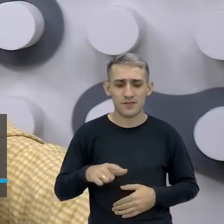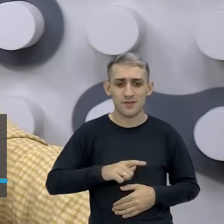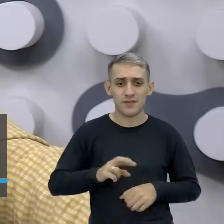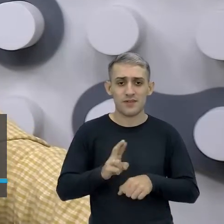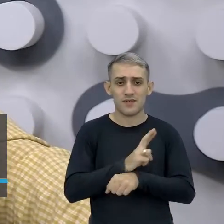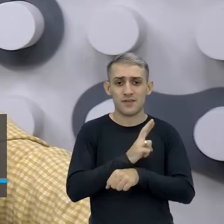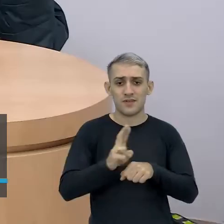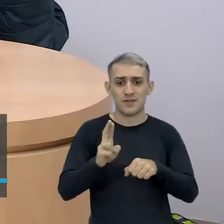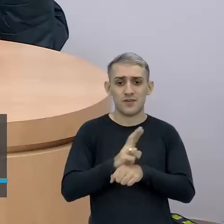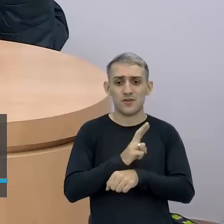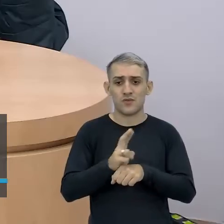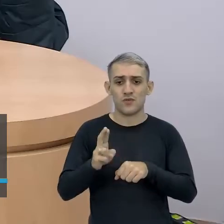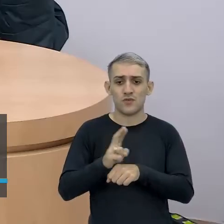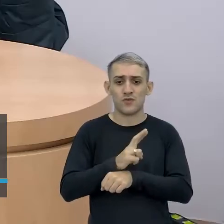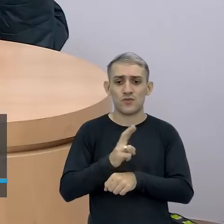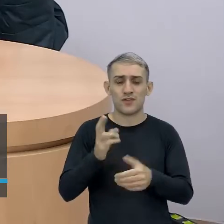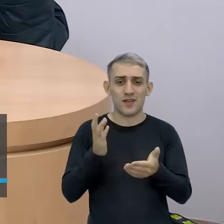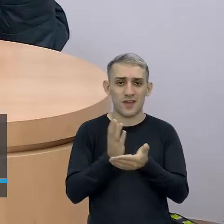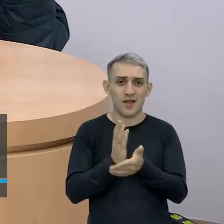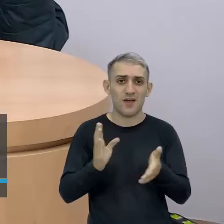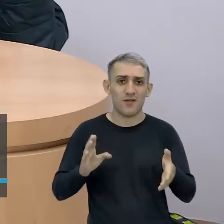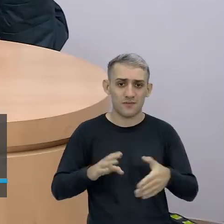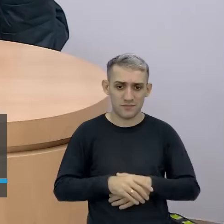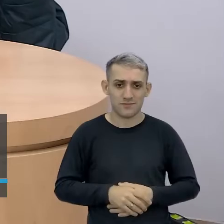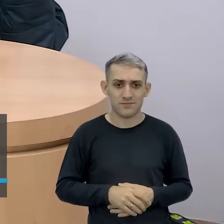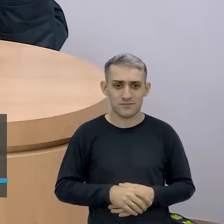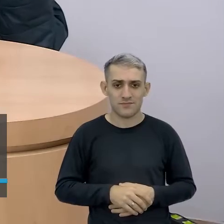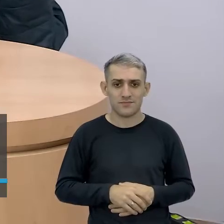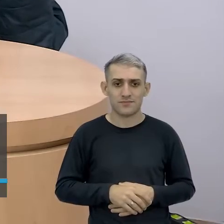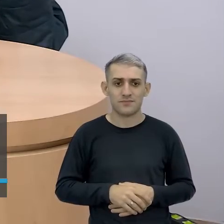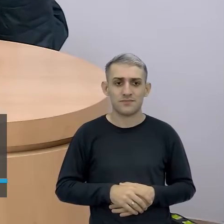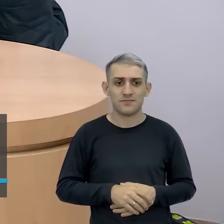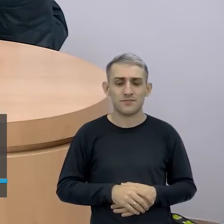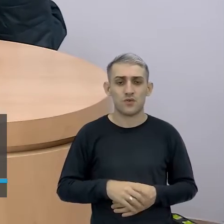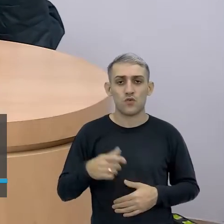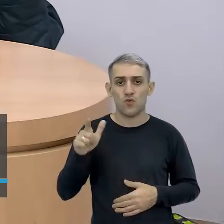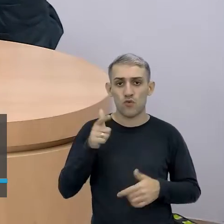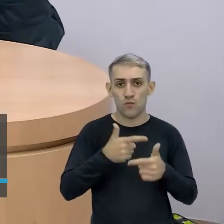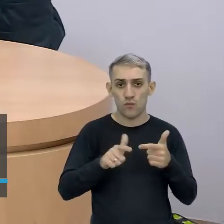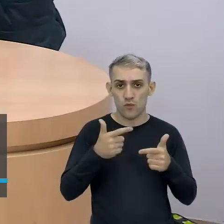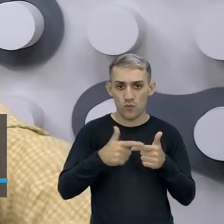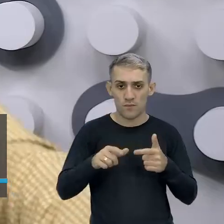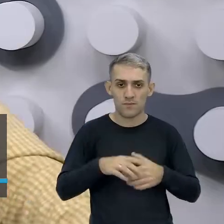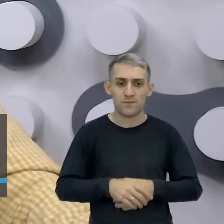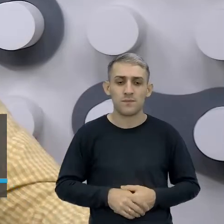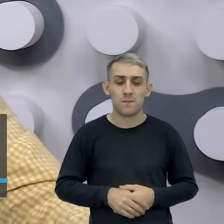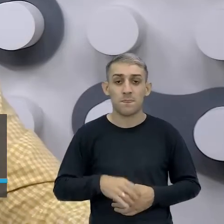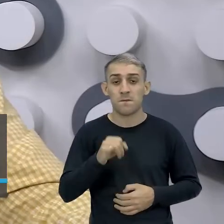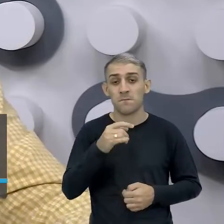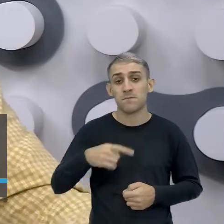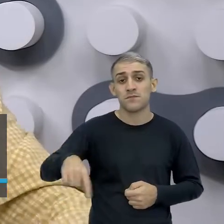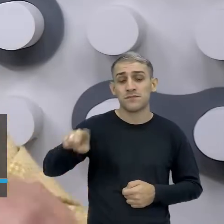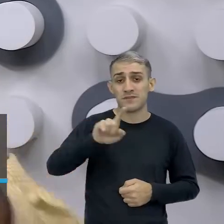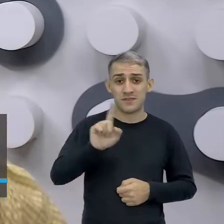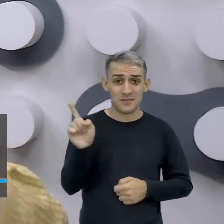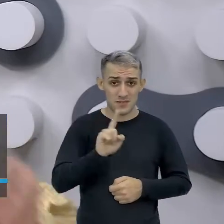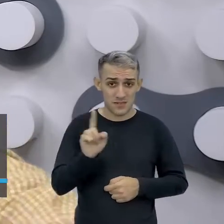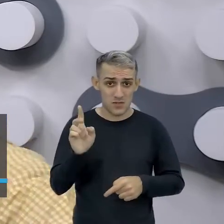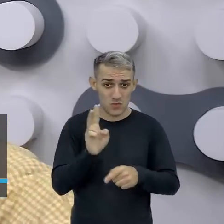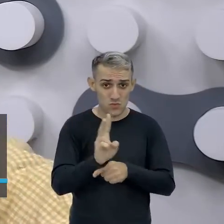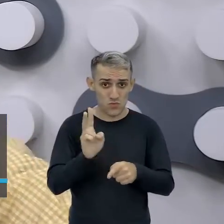recursos finitos. Sim. É. Outro problema. Se você não cuidar